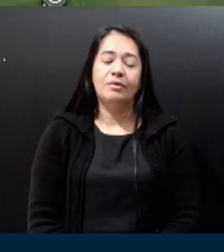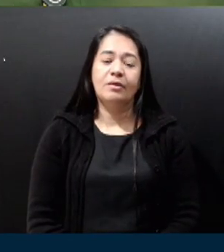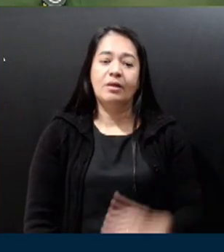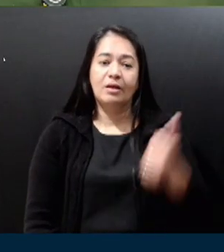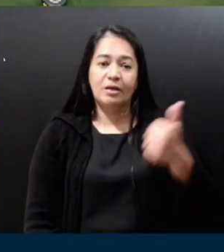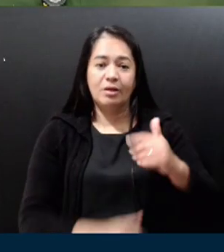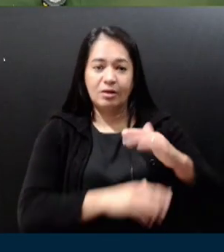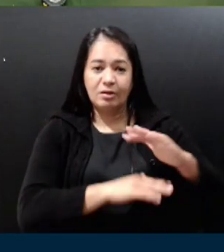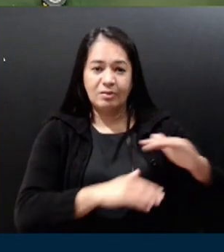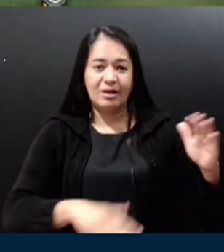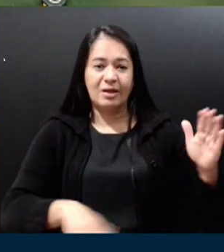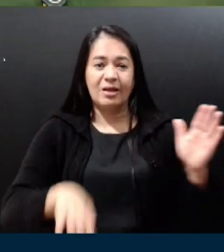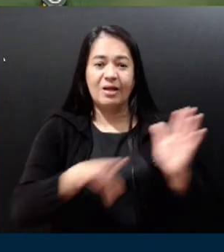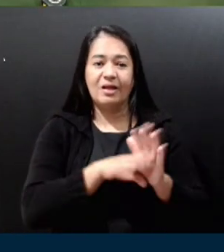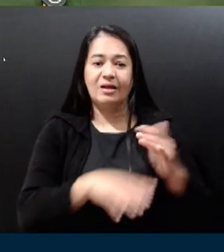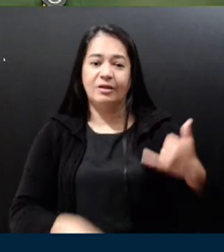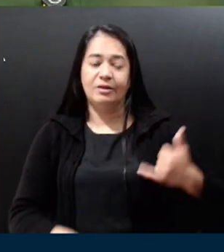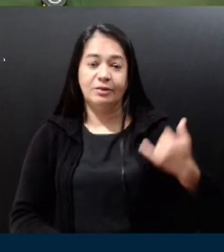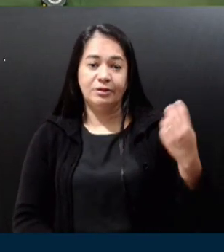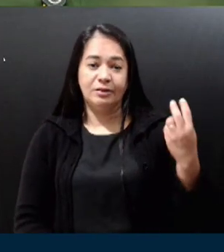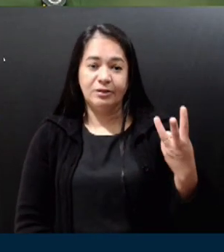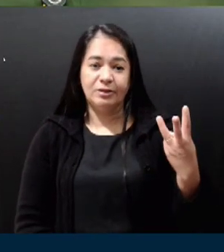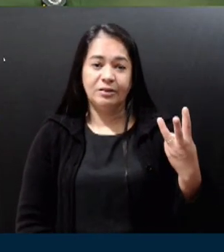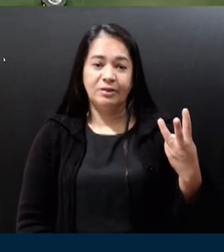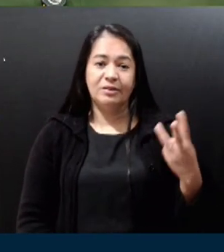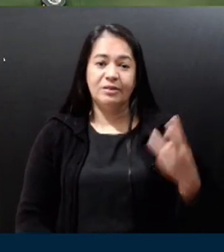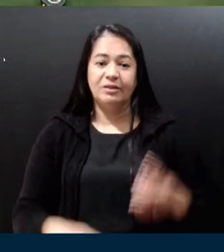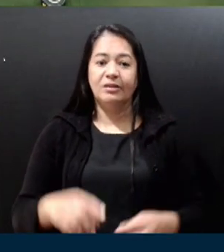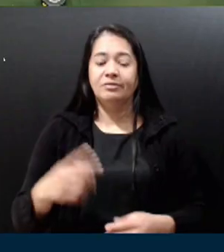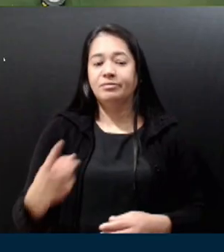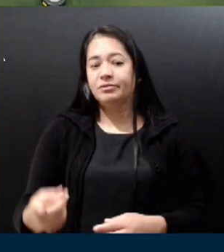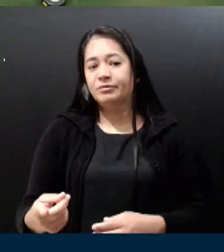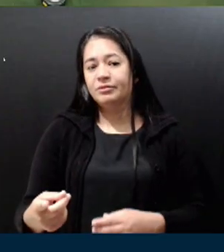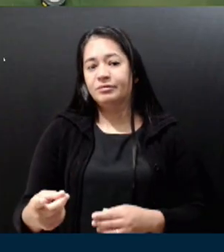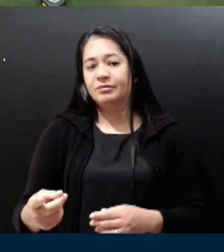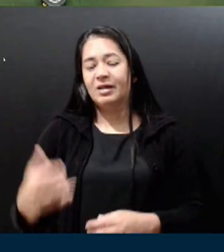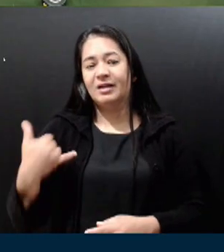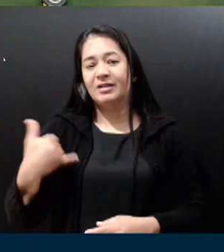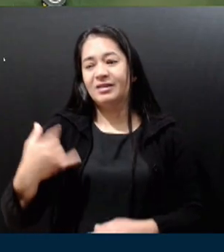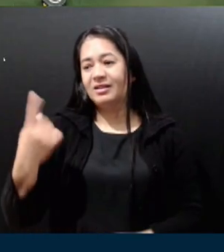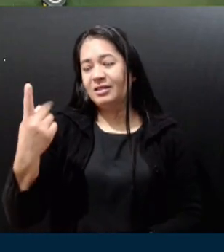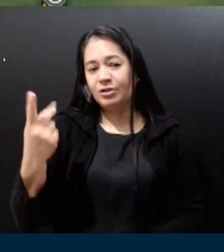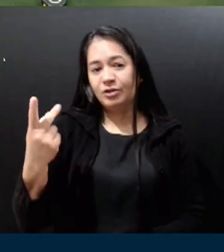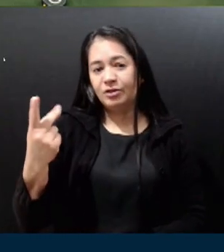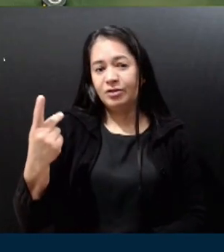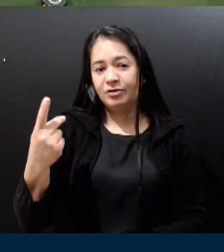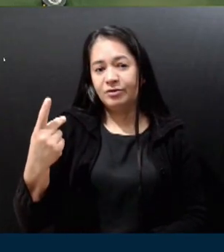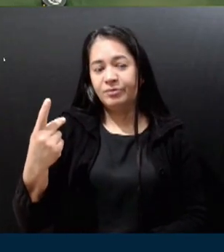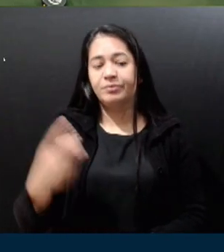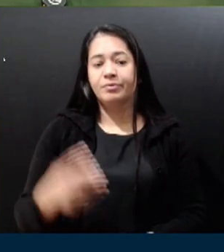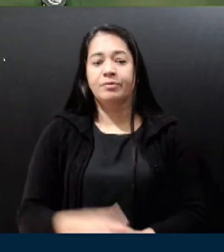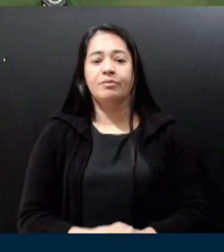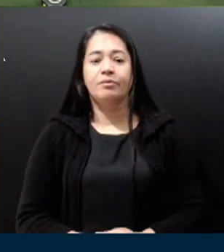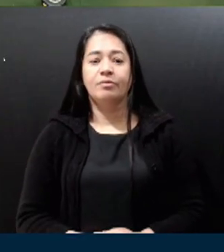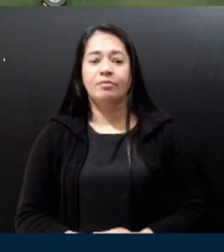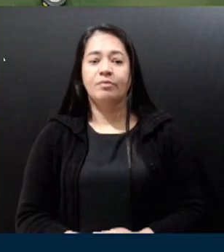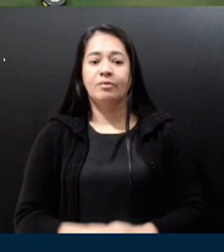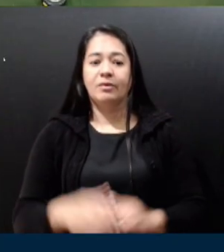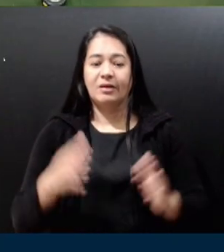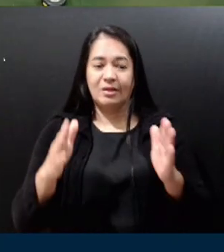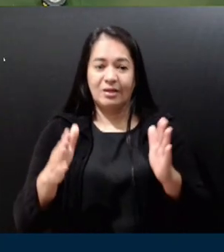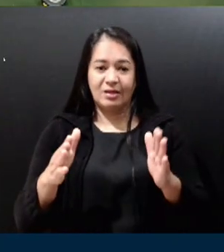muito mais após os 12, melhor. Mas até isso, e aí os pais precisam, neste caso, quando tem